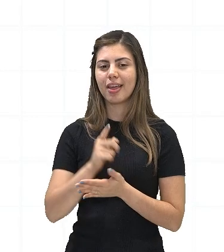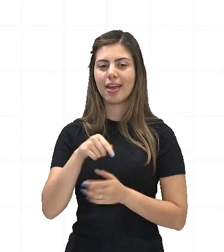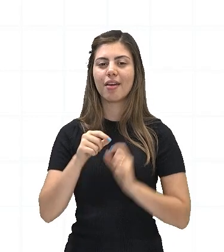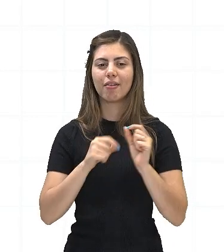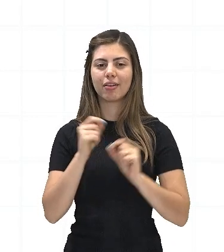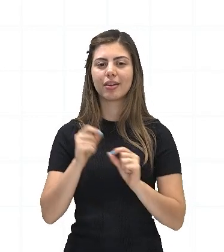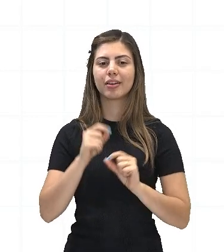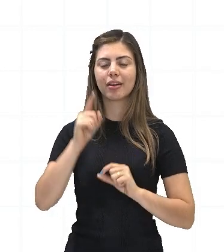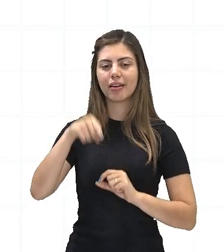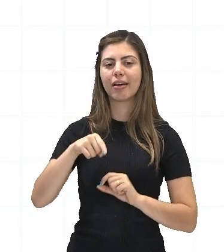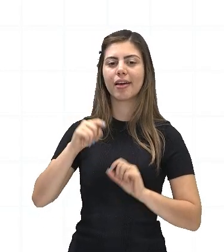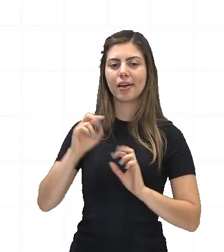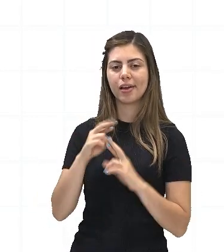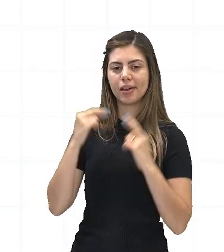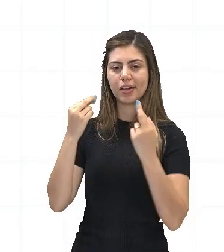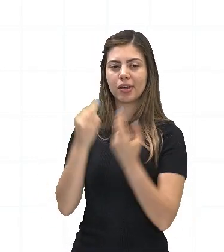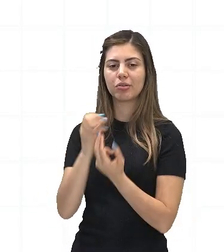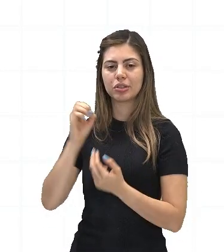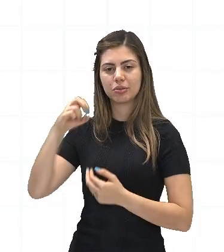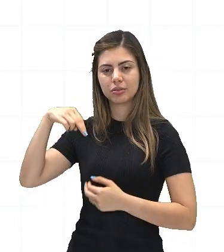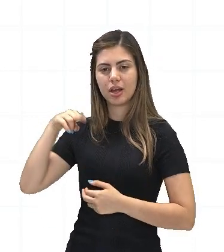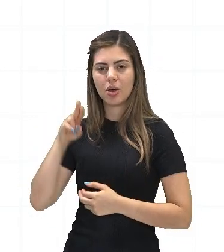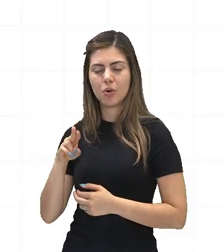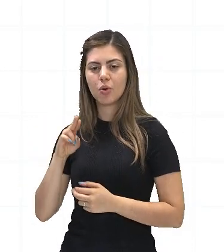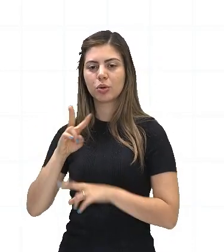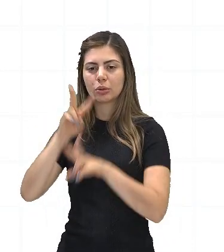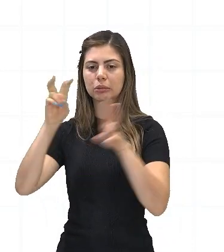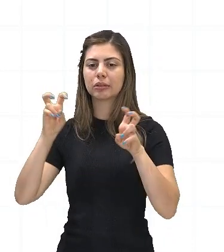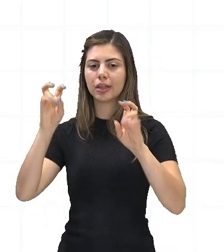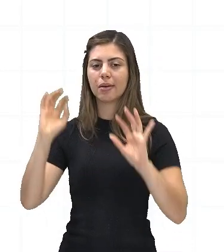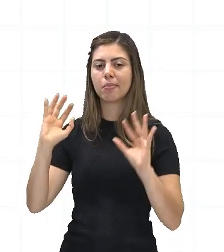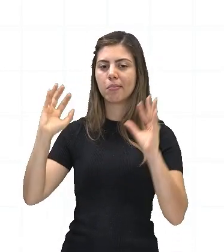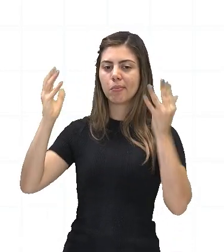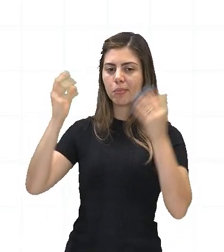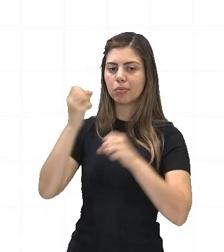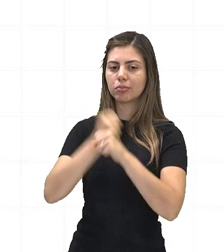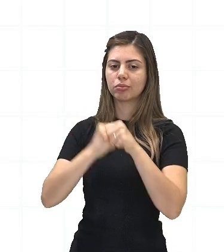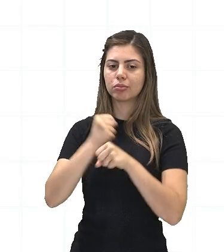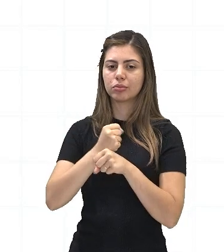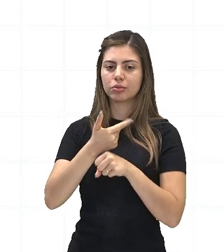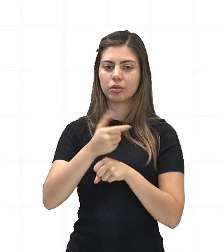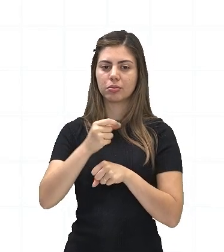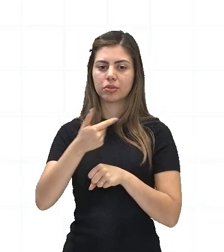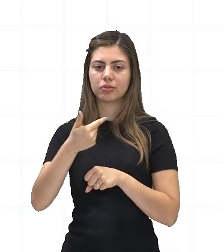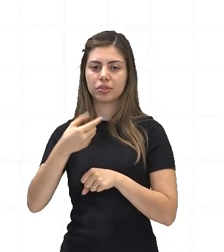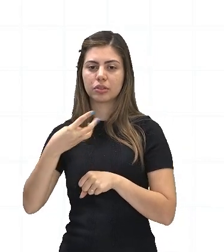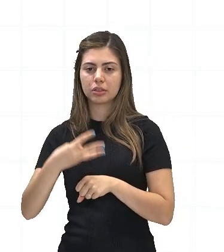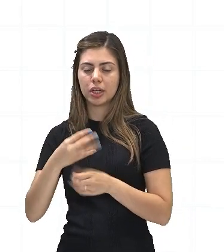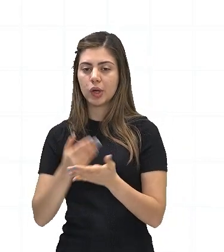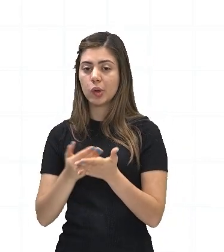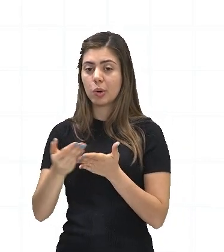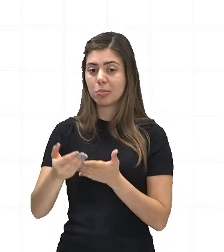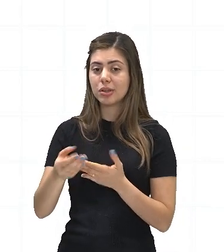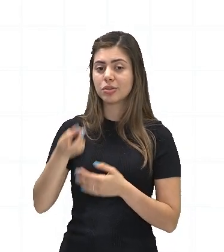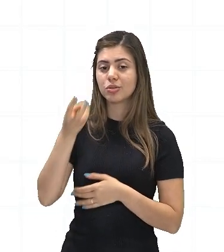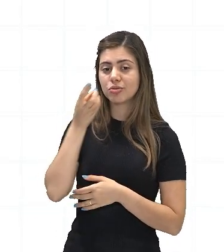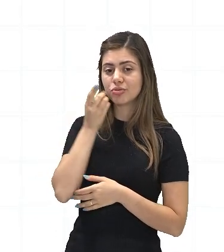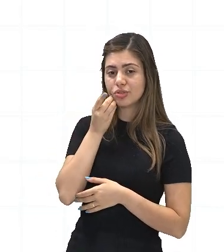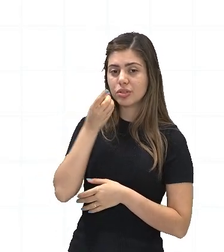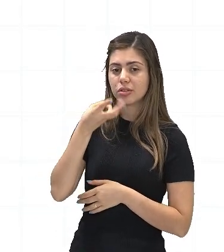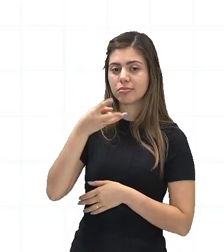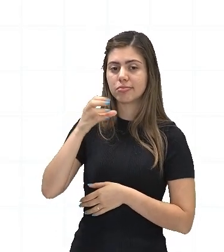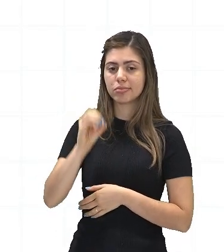das Nações Unidas sobre Mudanças Climáticas de 2023, COP28, começou nesta quinta-feira 30 em Dubai, nos